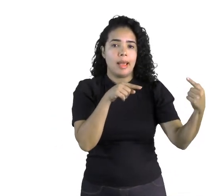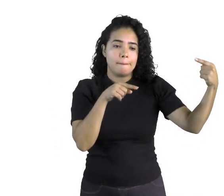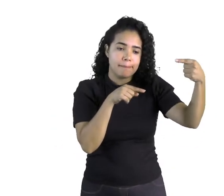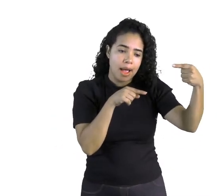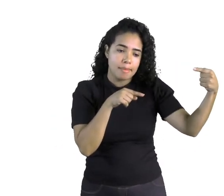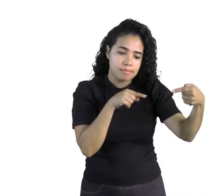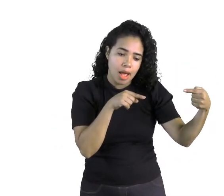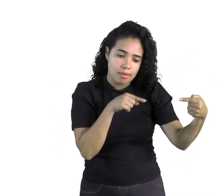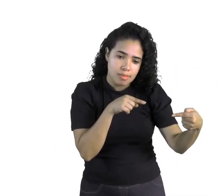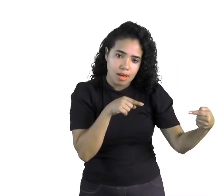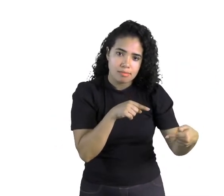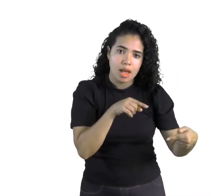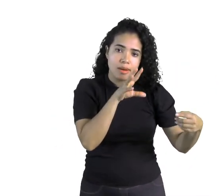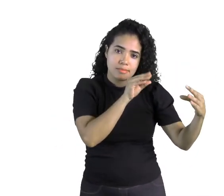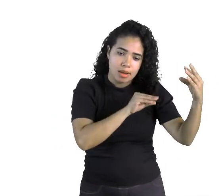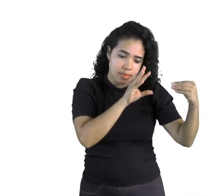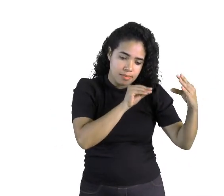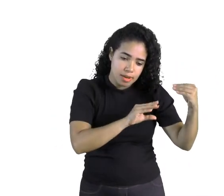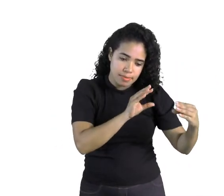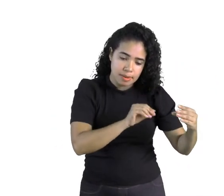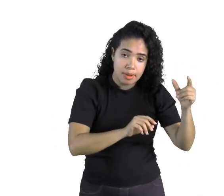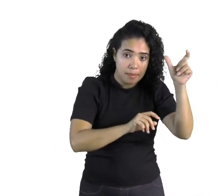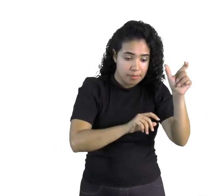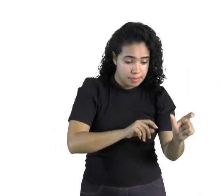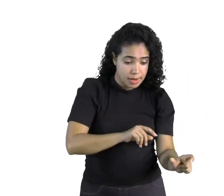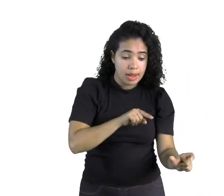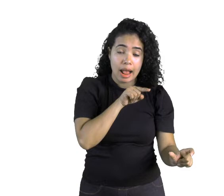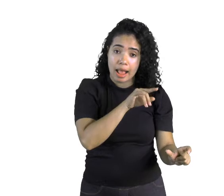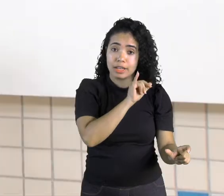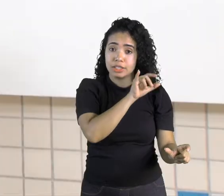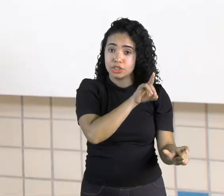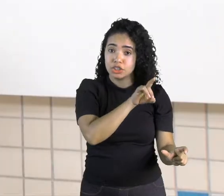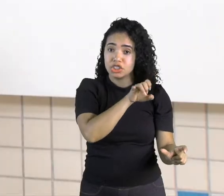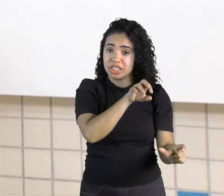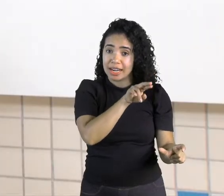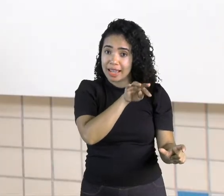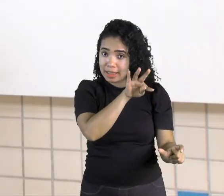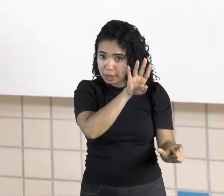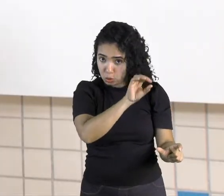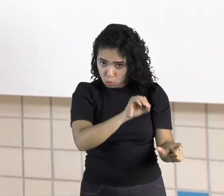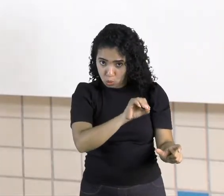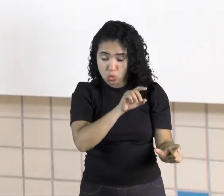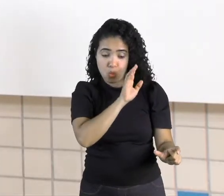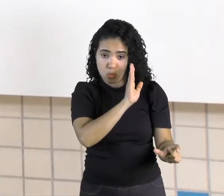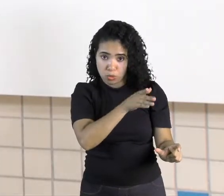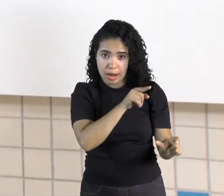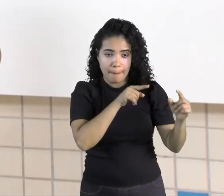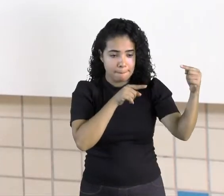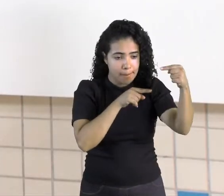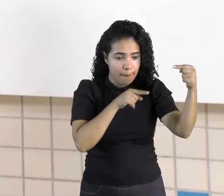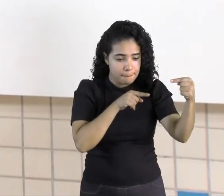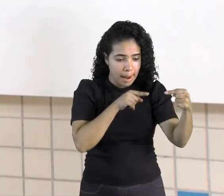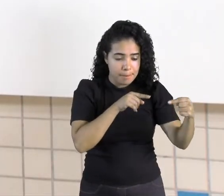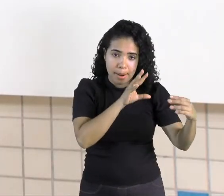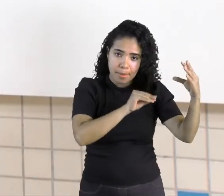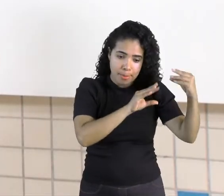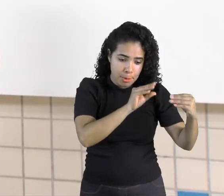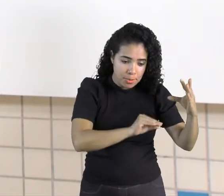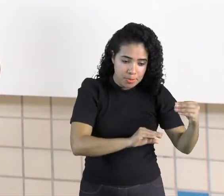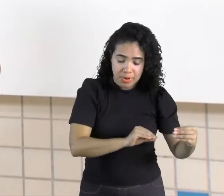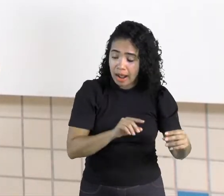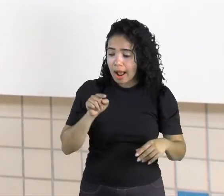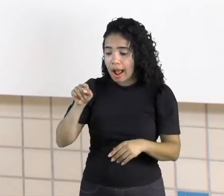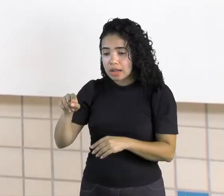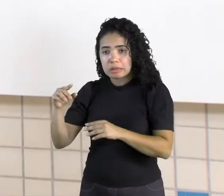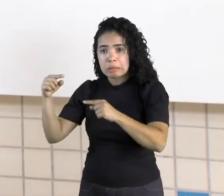das personagens. Isso no caso do discurso direto, né? É simples. Para vocês identificarem